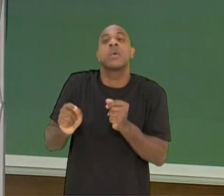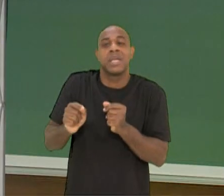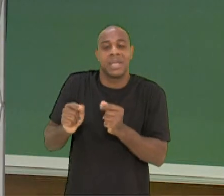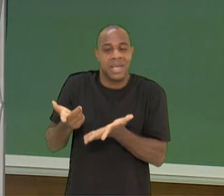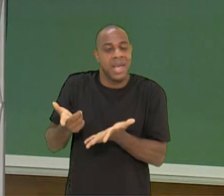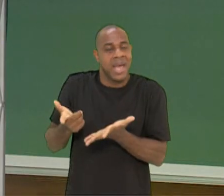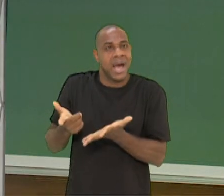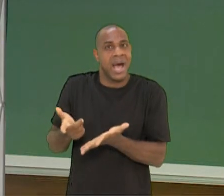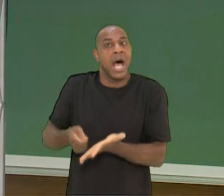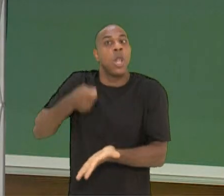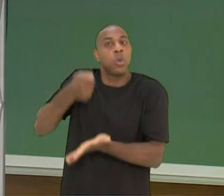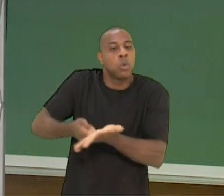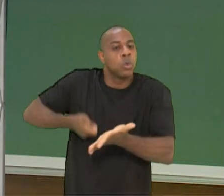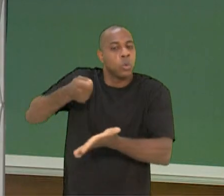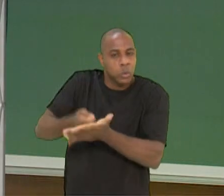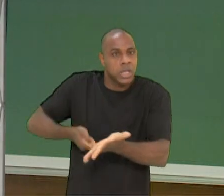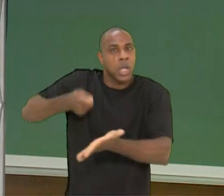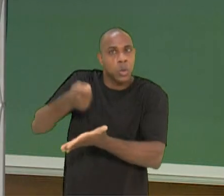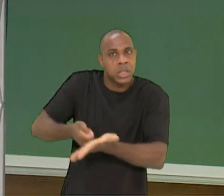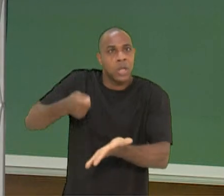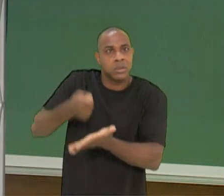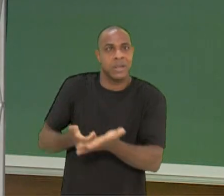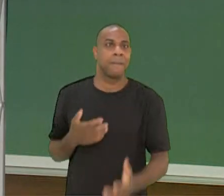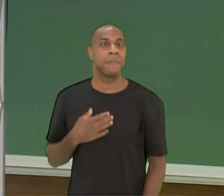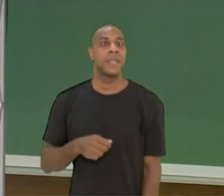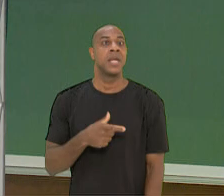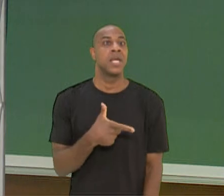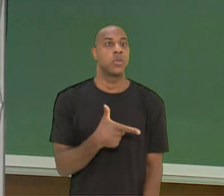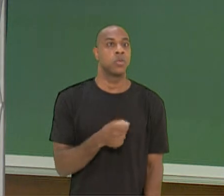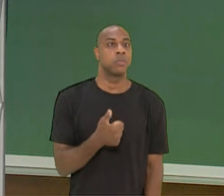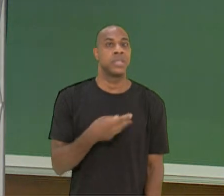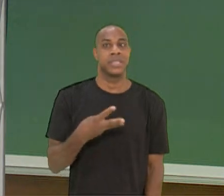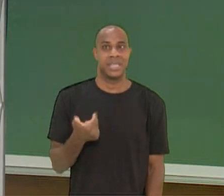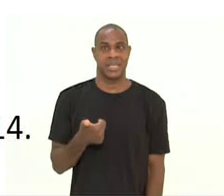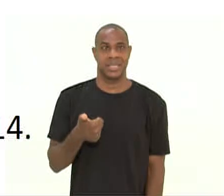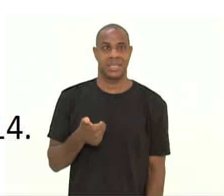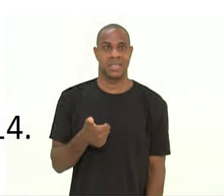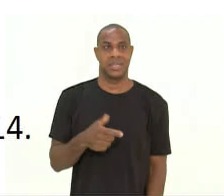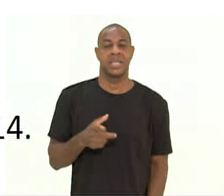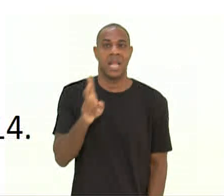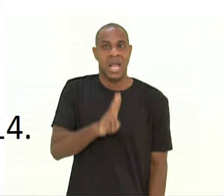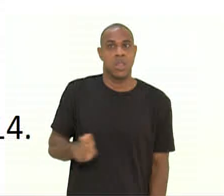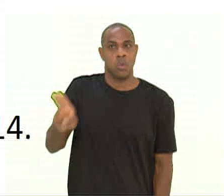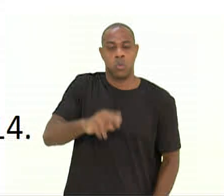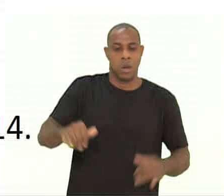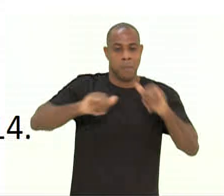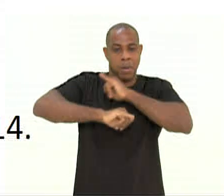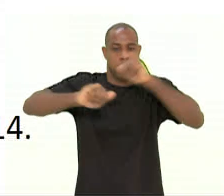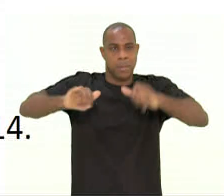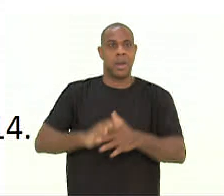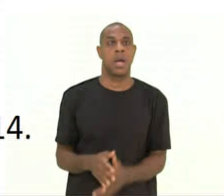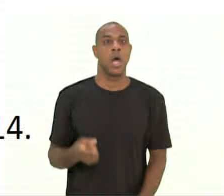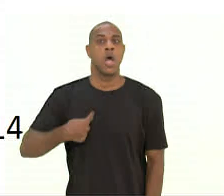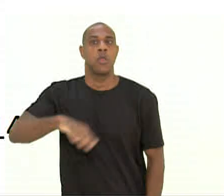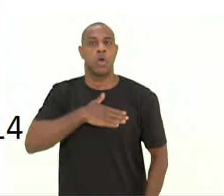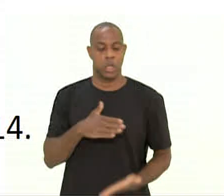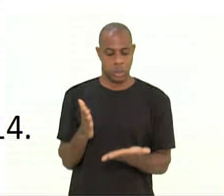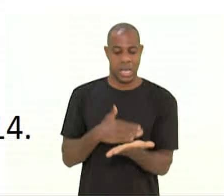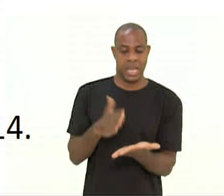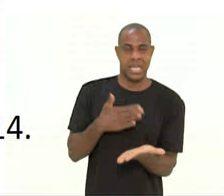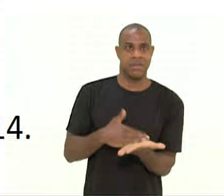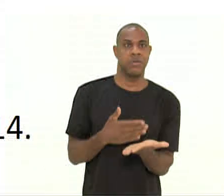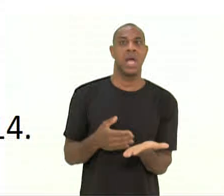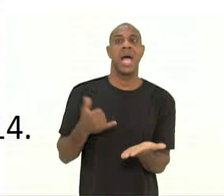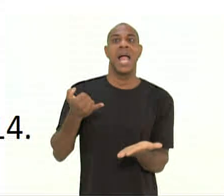2013, numa conferência da ONU, no discurso dela, uma parte do discurso, ela diz isso. Nossos livros e nossos lápis